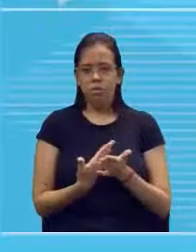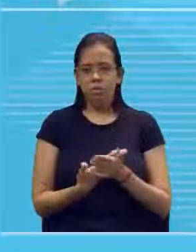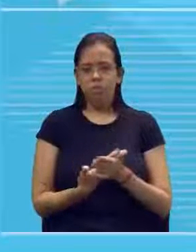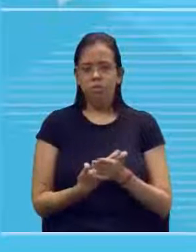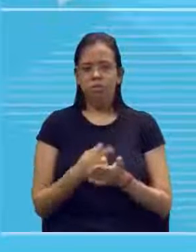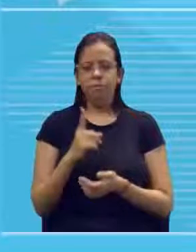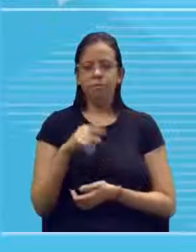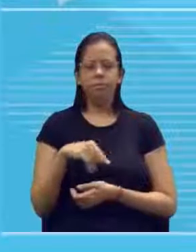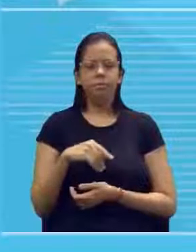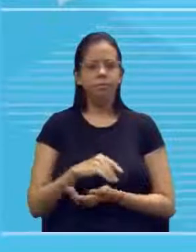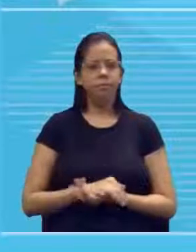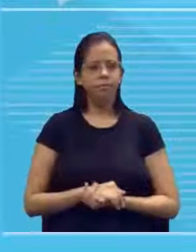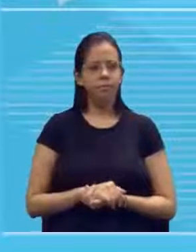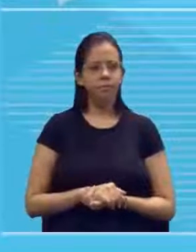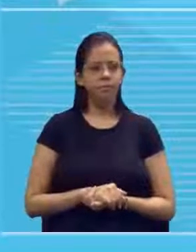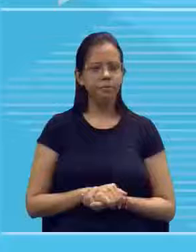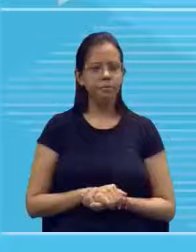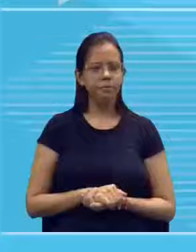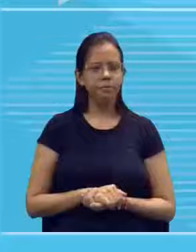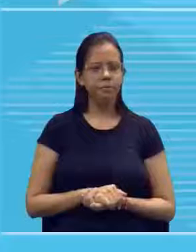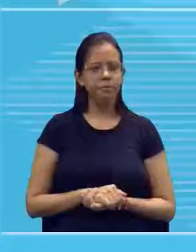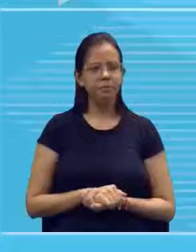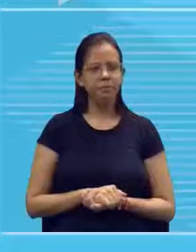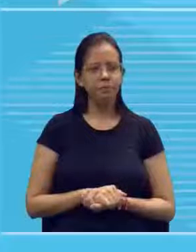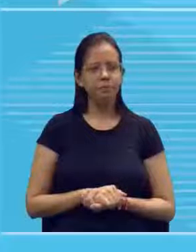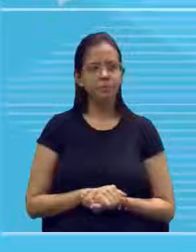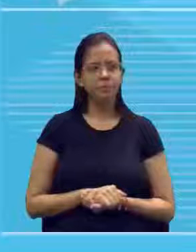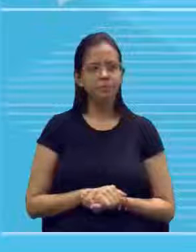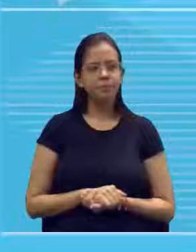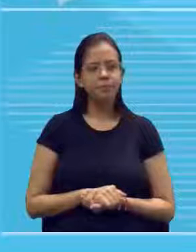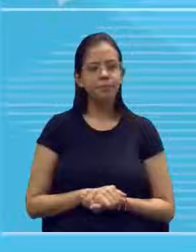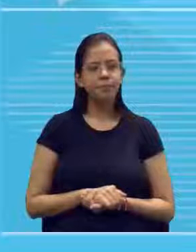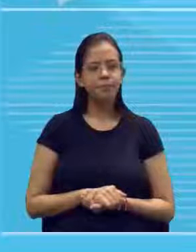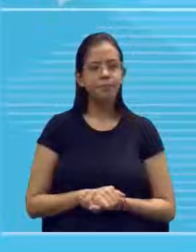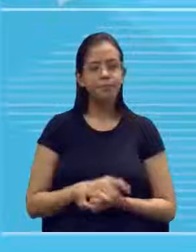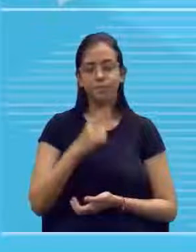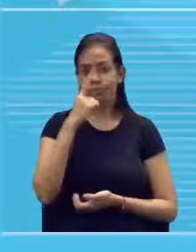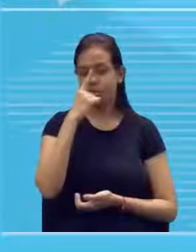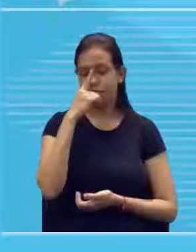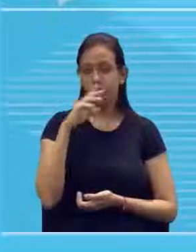no e as tronomia